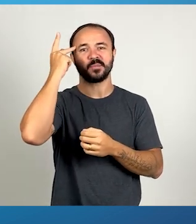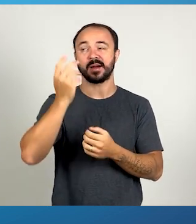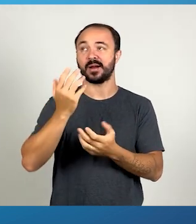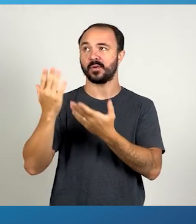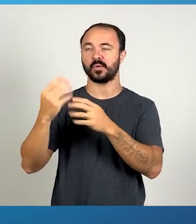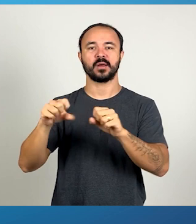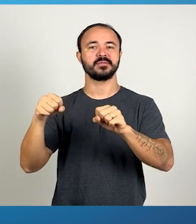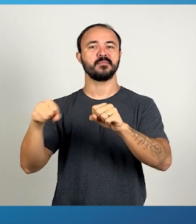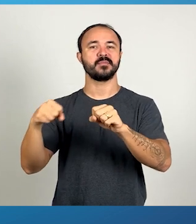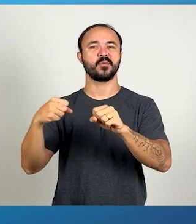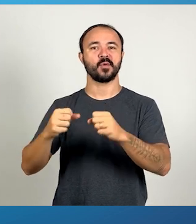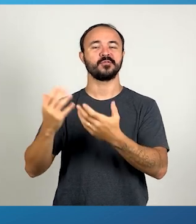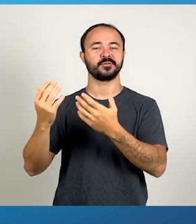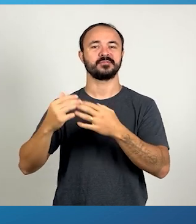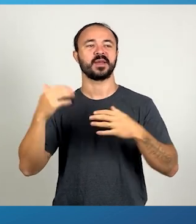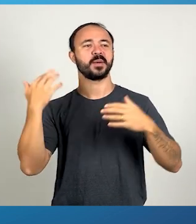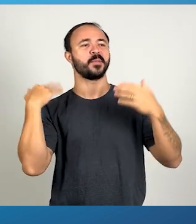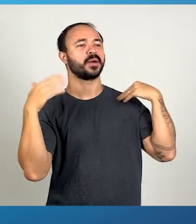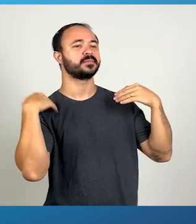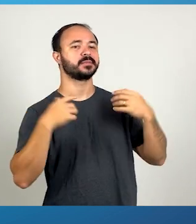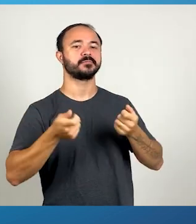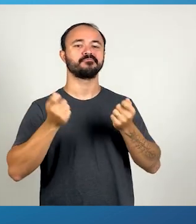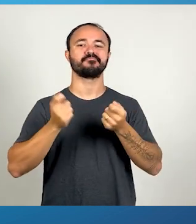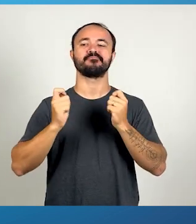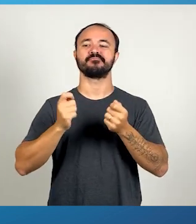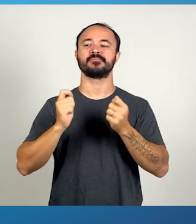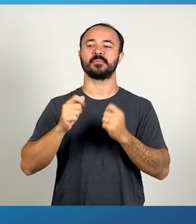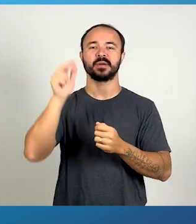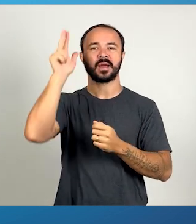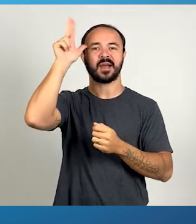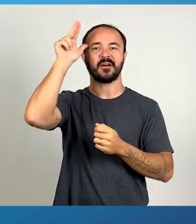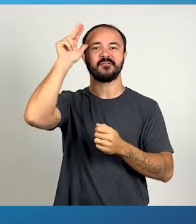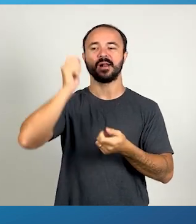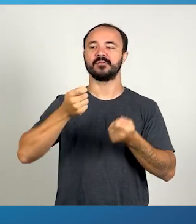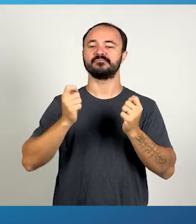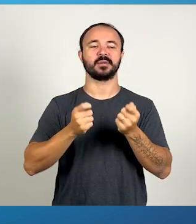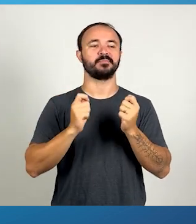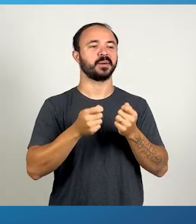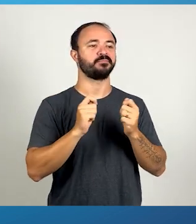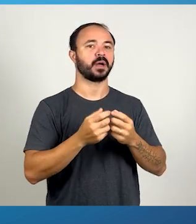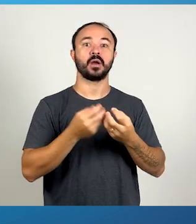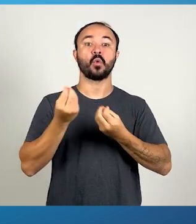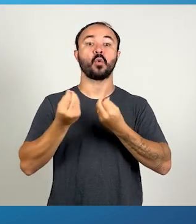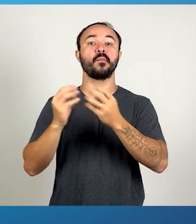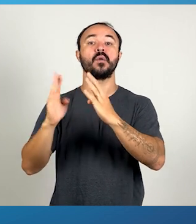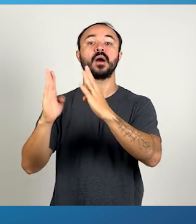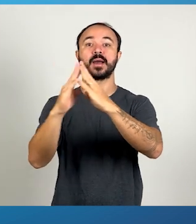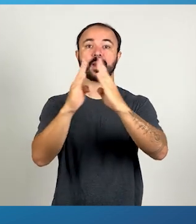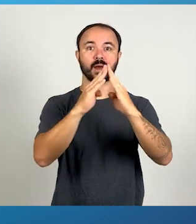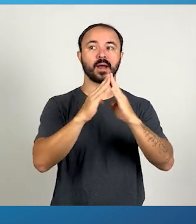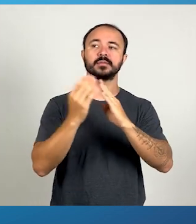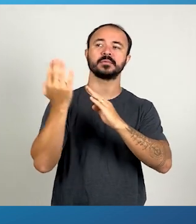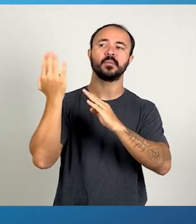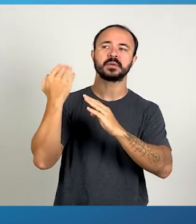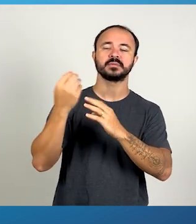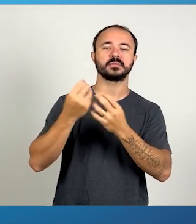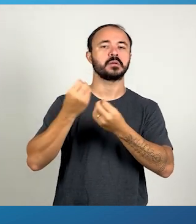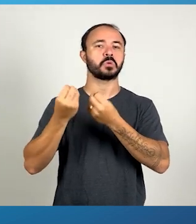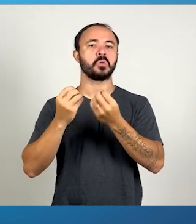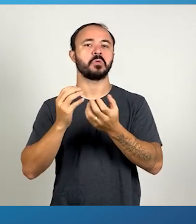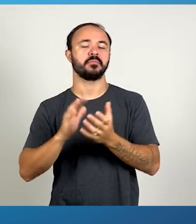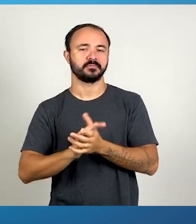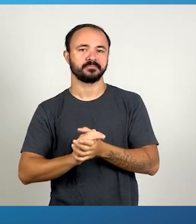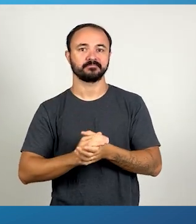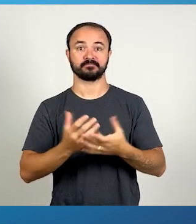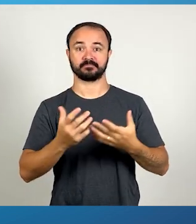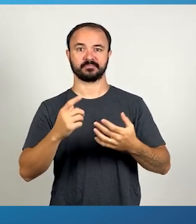olha como que era, né, passeando de cavalo, como que eram as casas, como que era a questão dos postes. Então